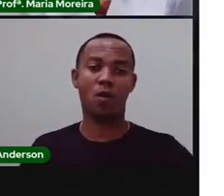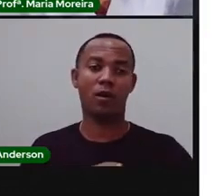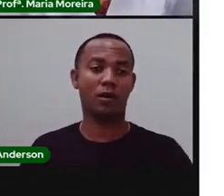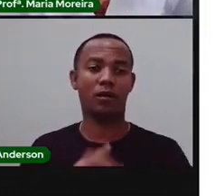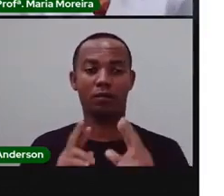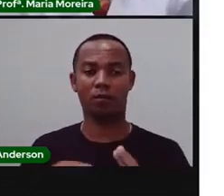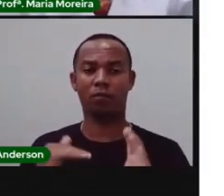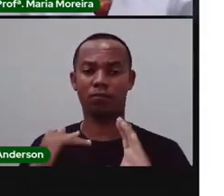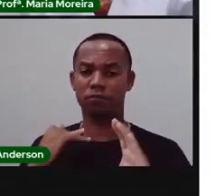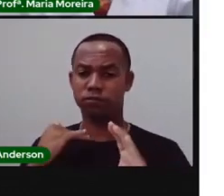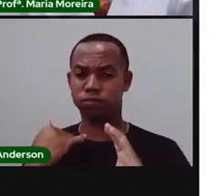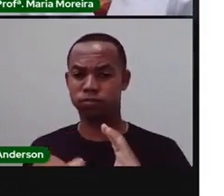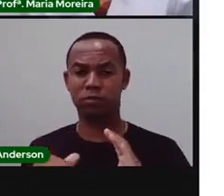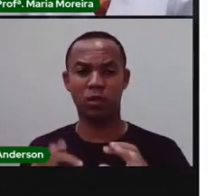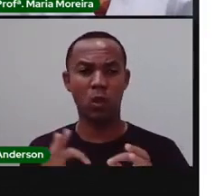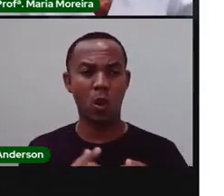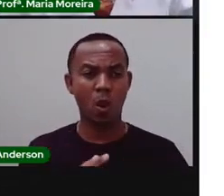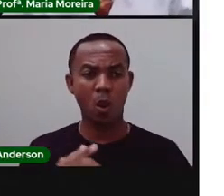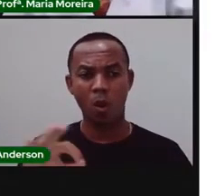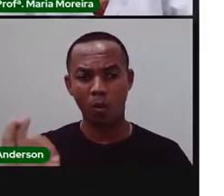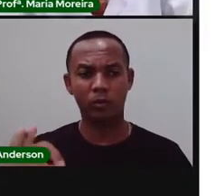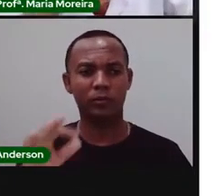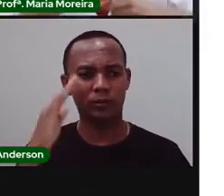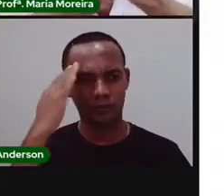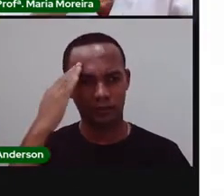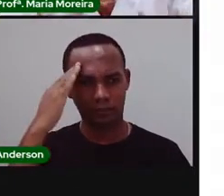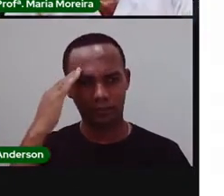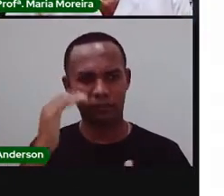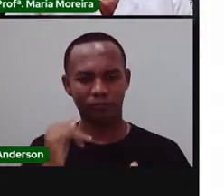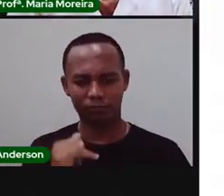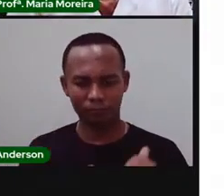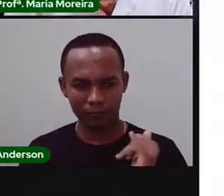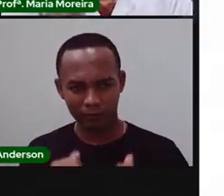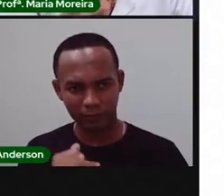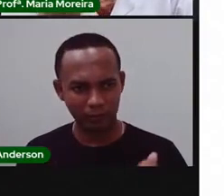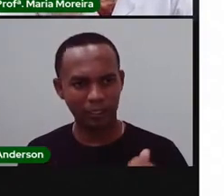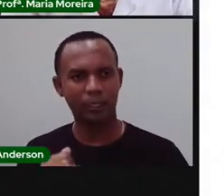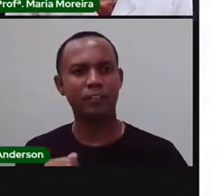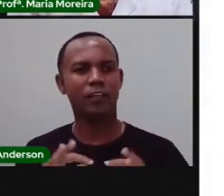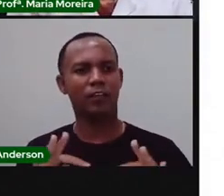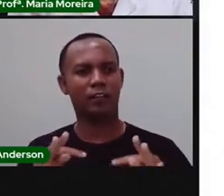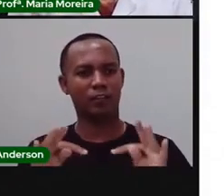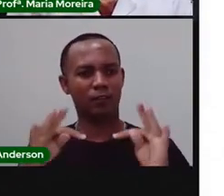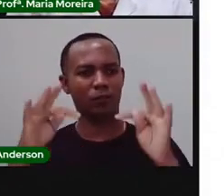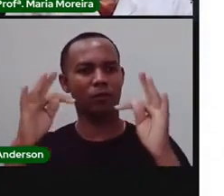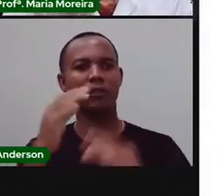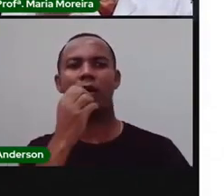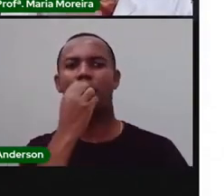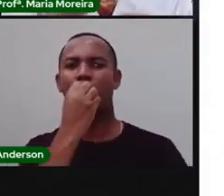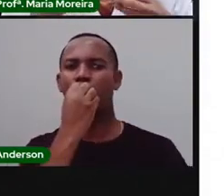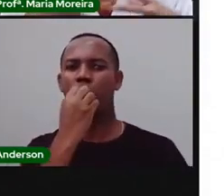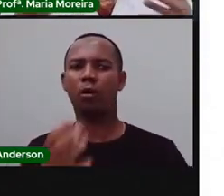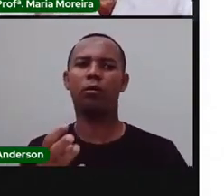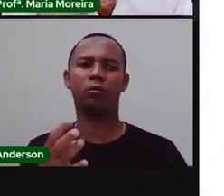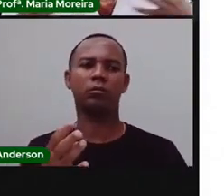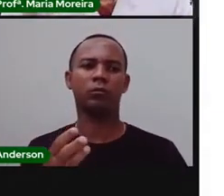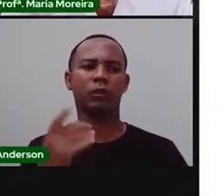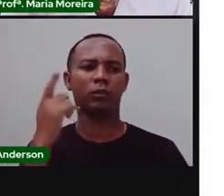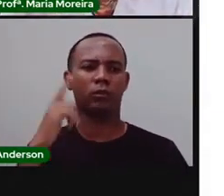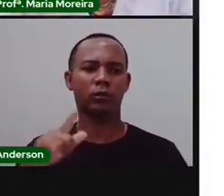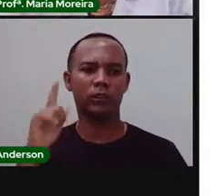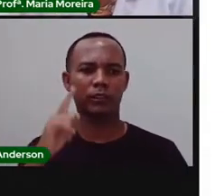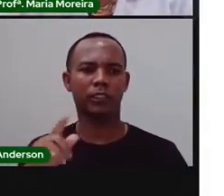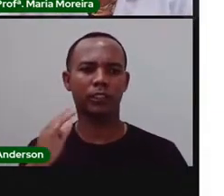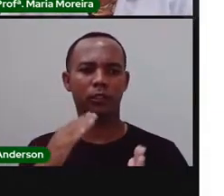lugar, bem distante dela. Entendeu? Então a internet, essa transferência de dados, ela possibilita que